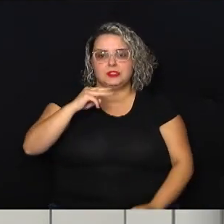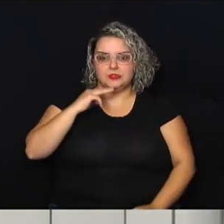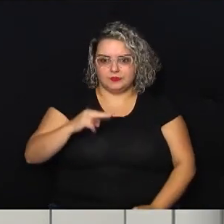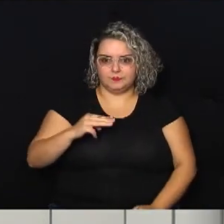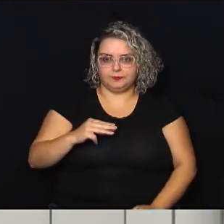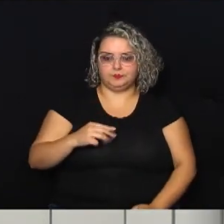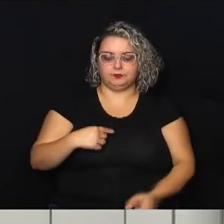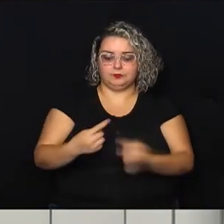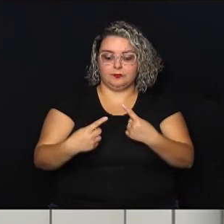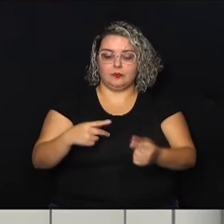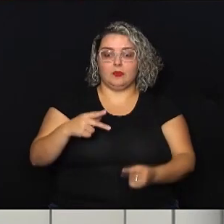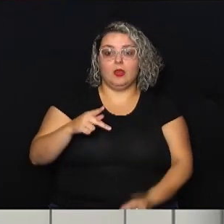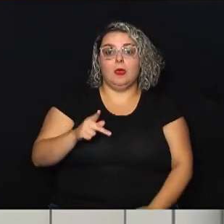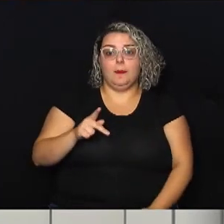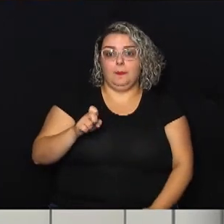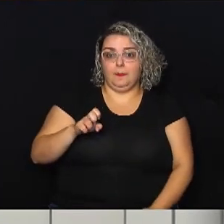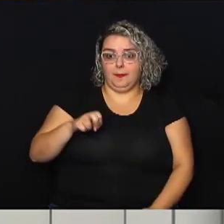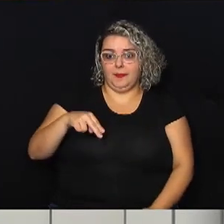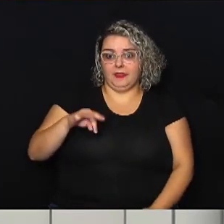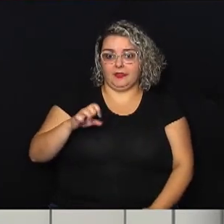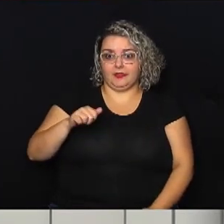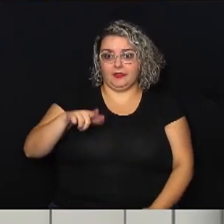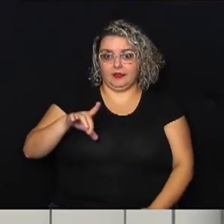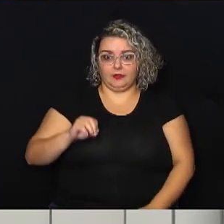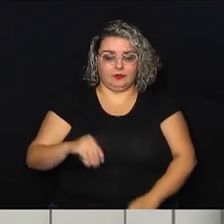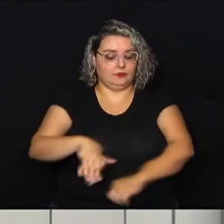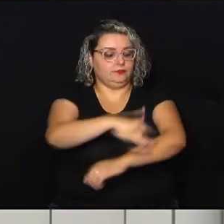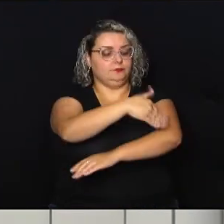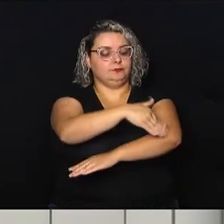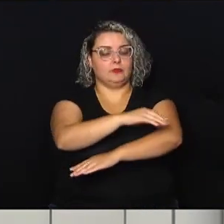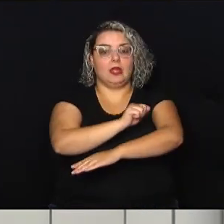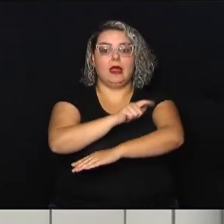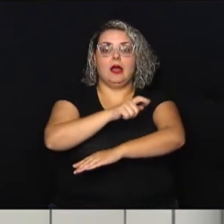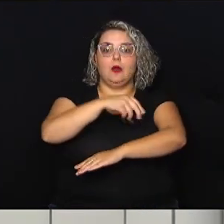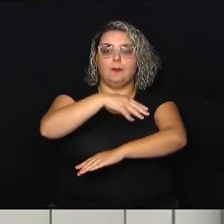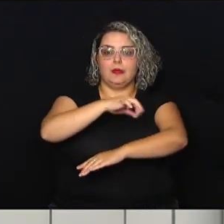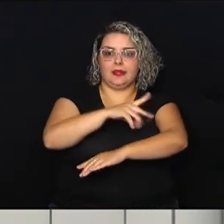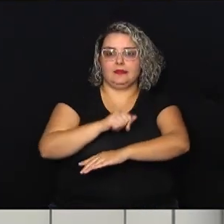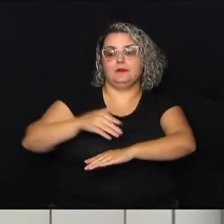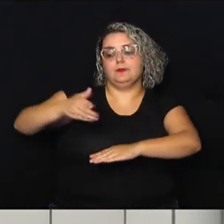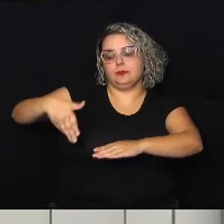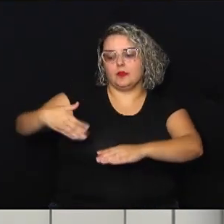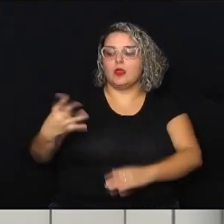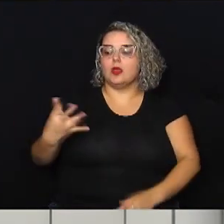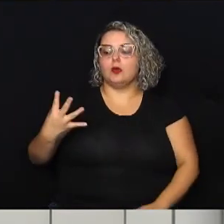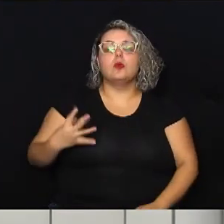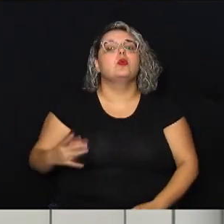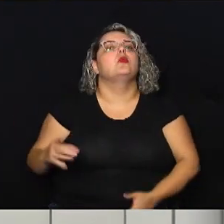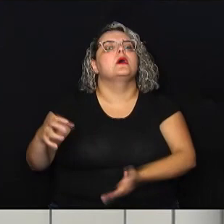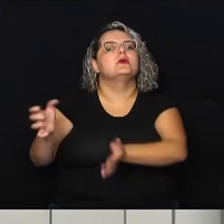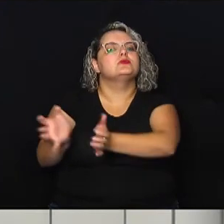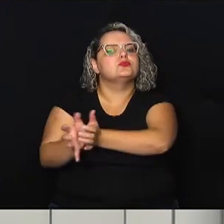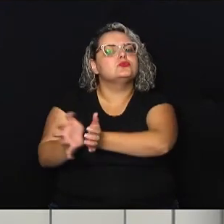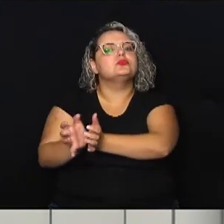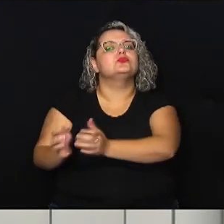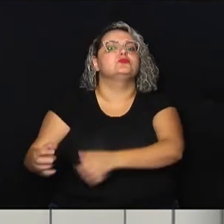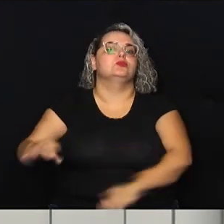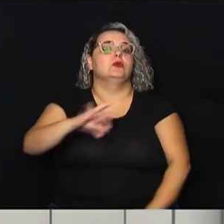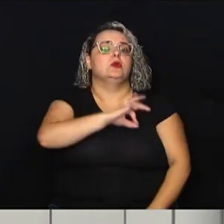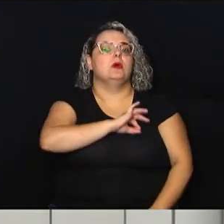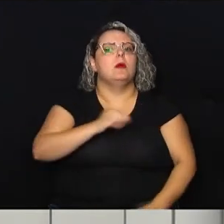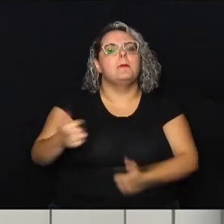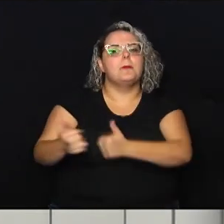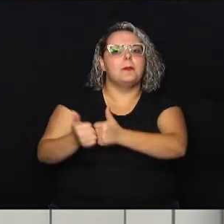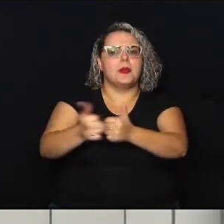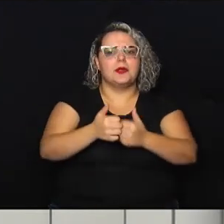Heitor Penteado, entre a Avenida Almeida Garré e o 4º Distrito Policial, ali no entorno da Lagoa do Taquaral.